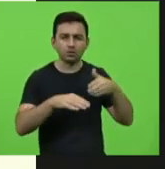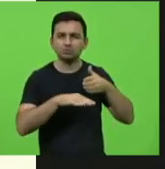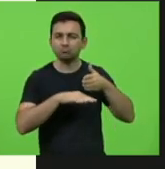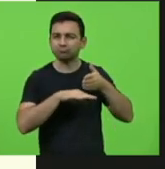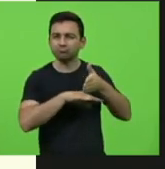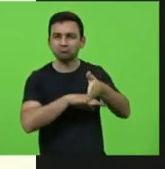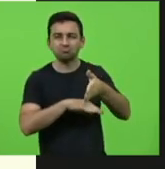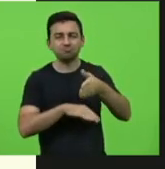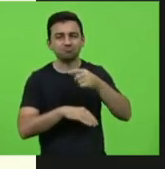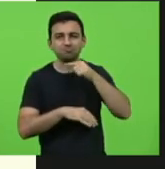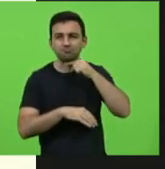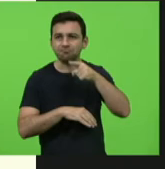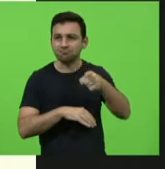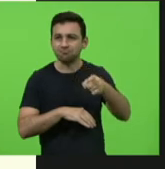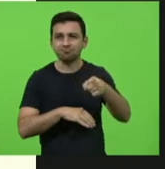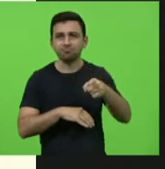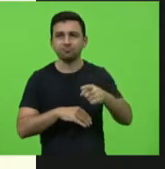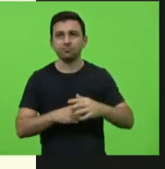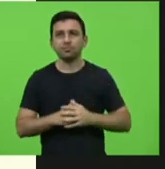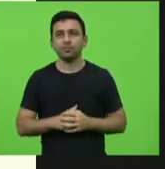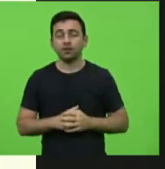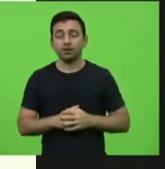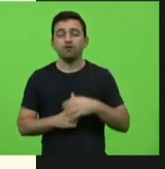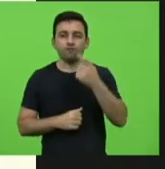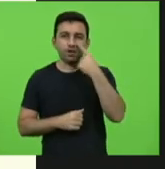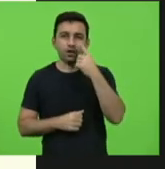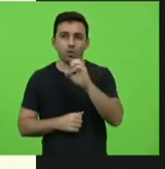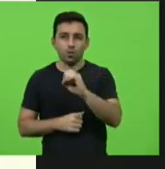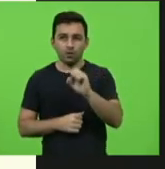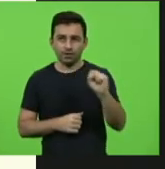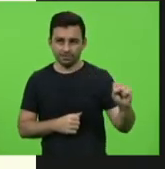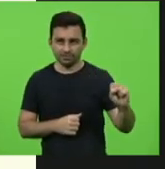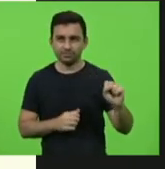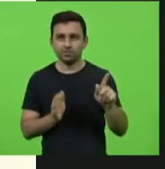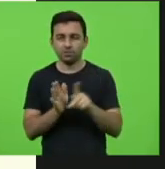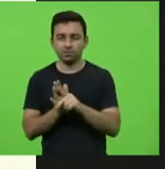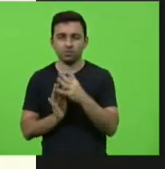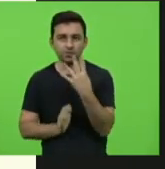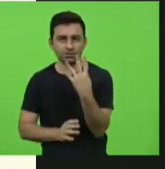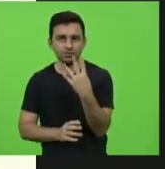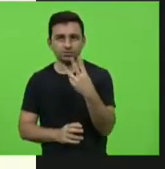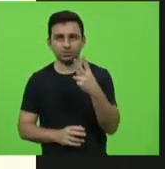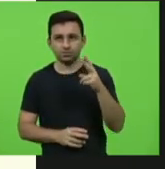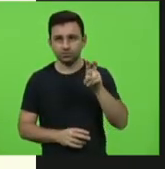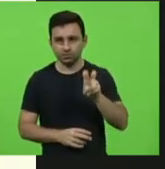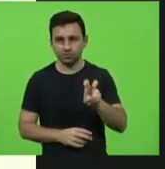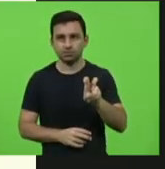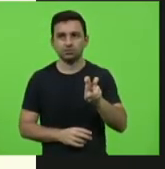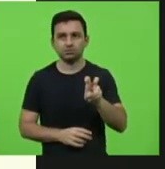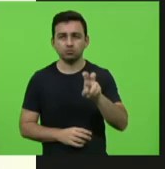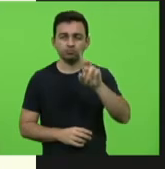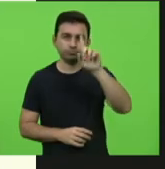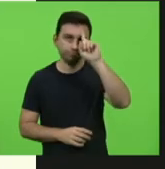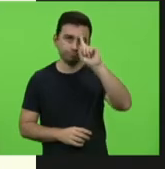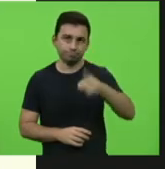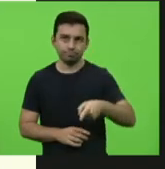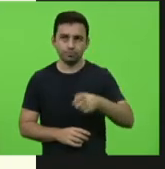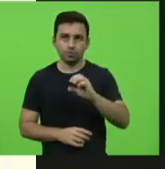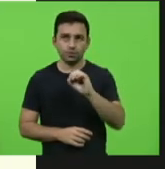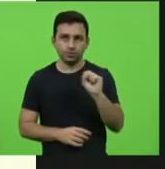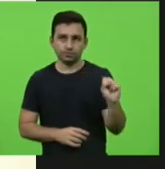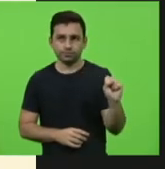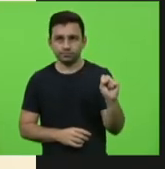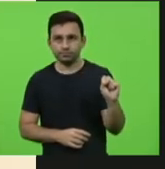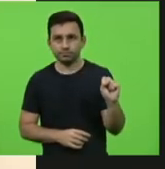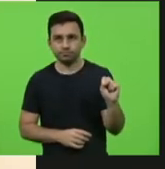ver a ordem de serviço da 425 sendo dada, porque efetivamente